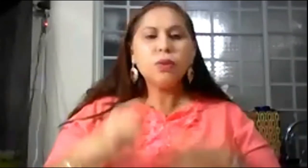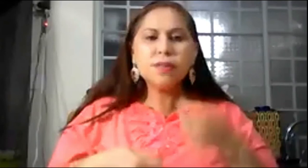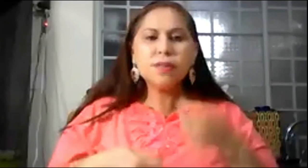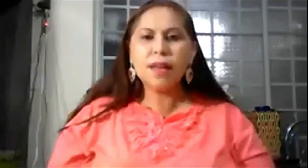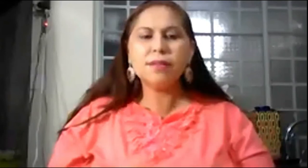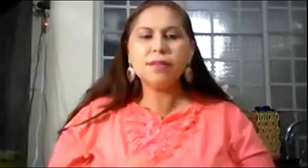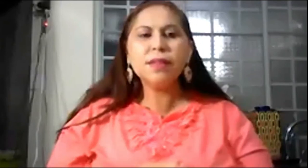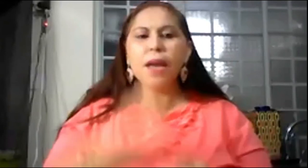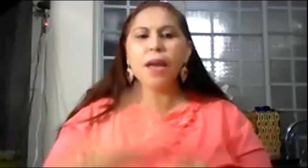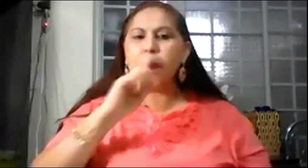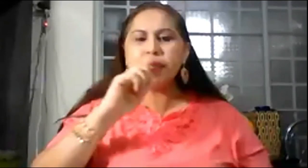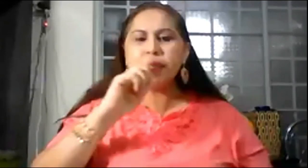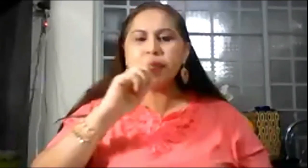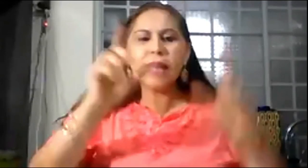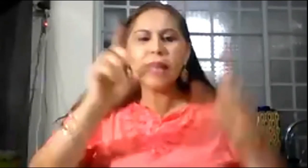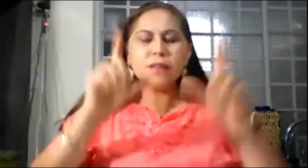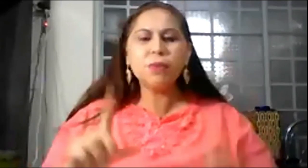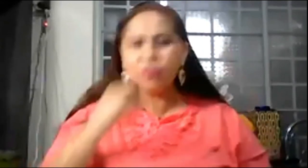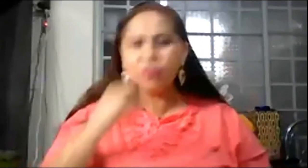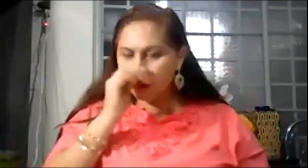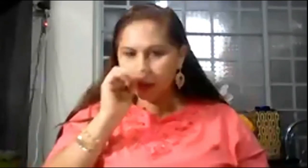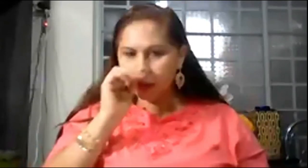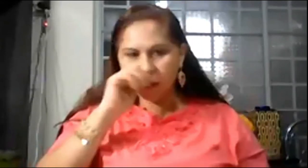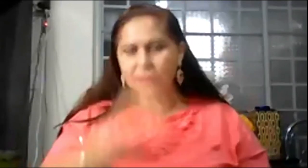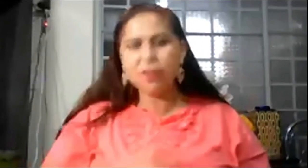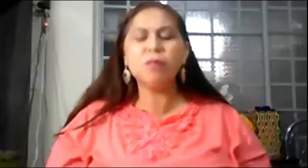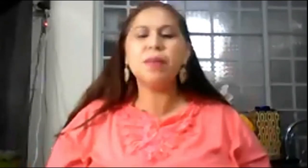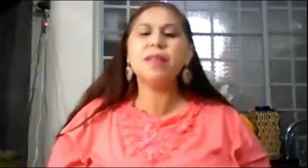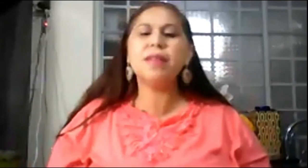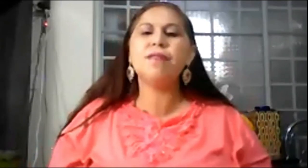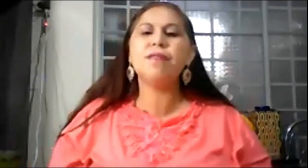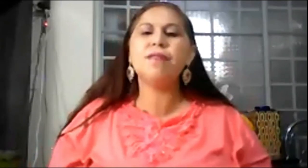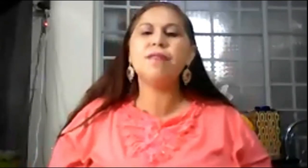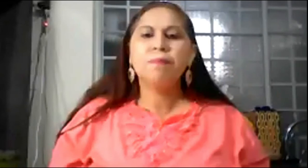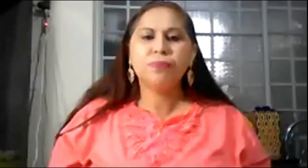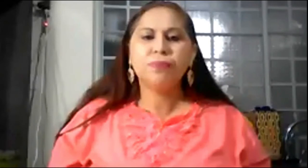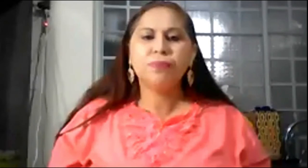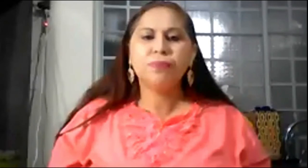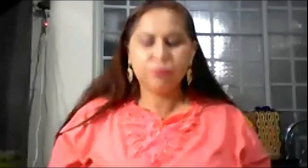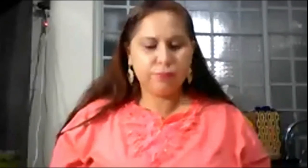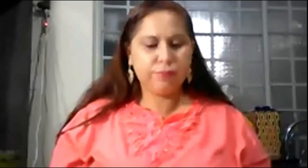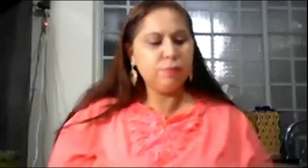dos sinais. Daniel, os slides, por favor, que eu levei aí no pendrive.